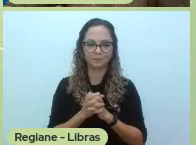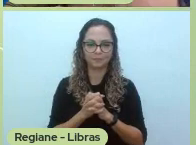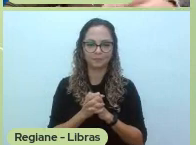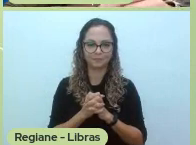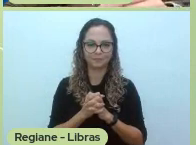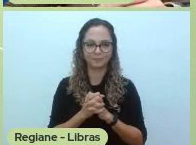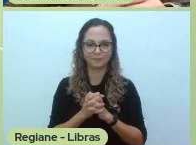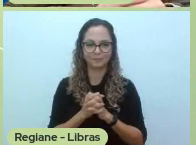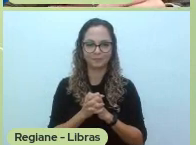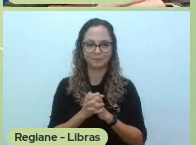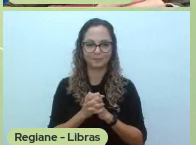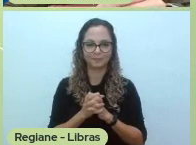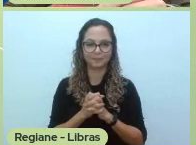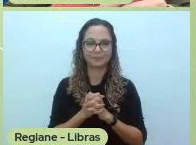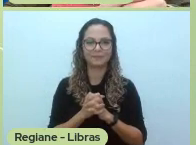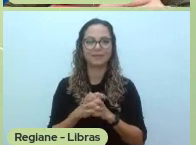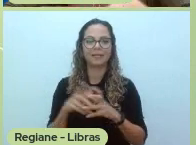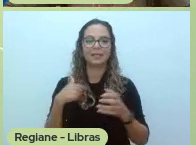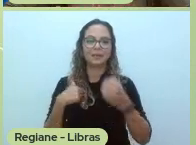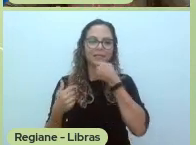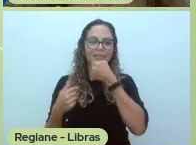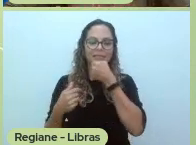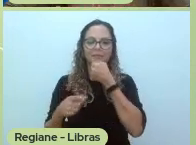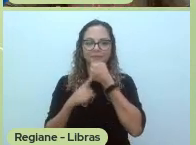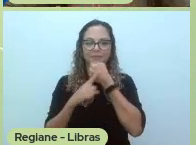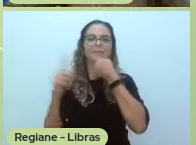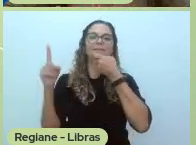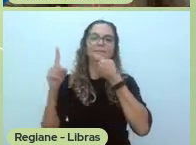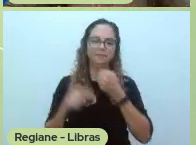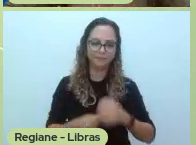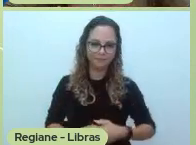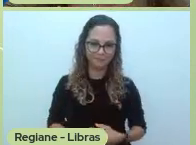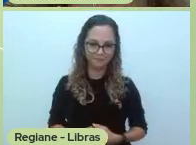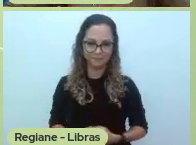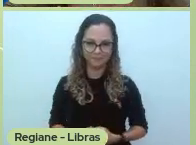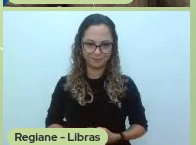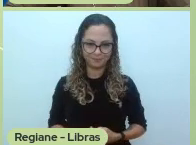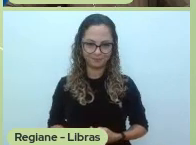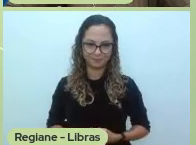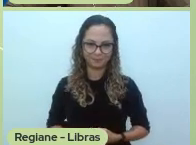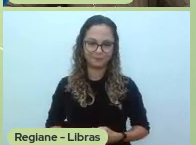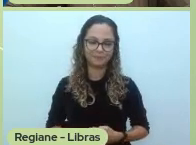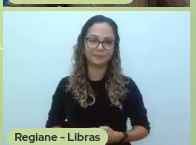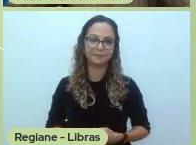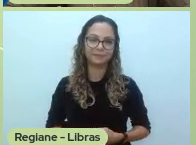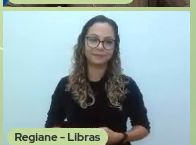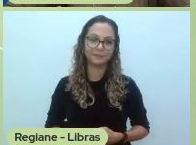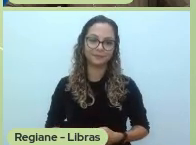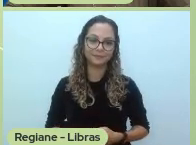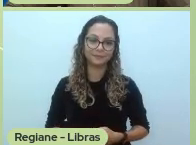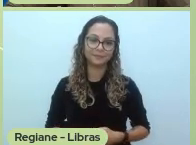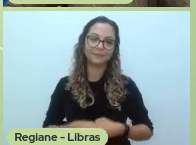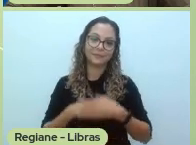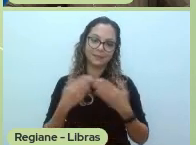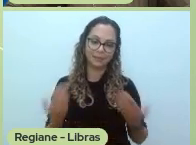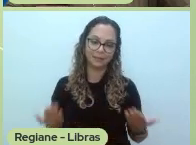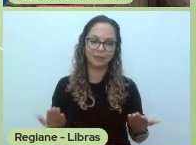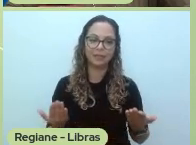Oi, estava ativando aqui o microfone. Bom, se a gente estiver falando, se a pergunta estiver sendo direcionada